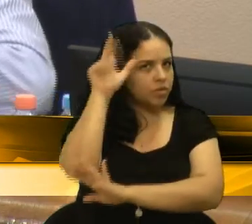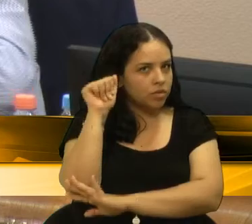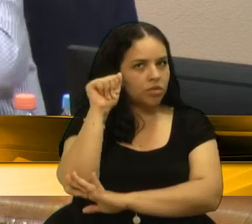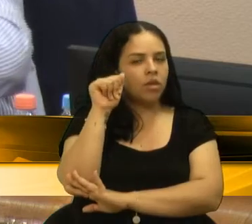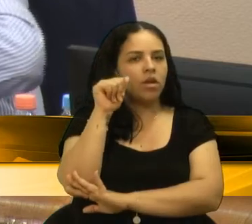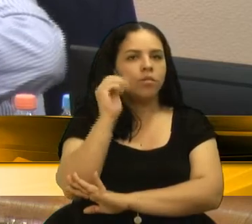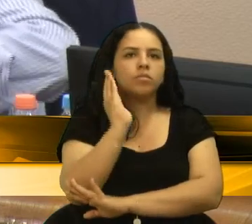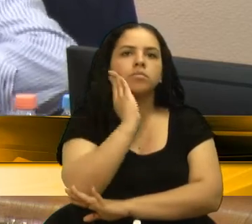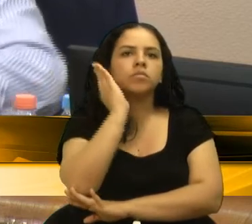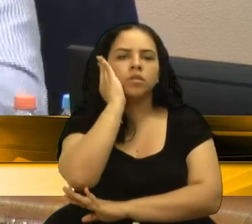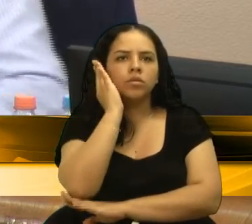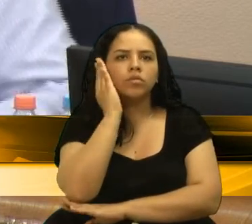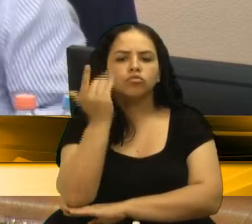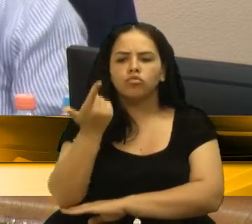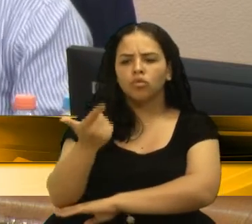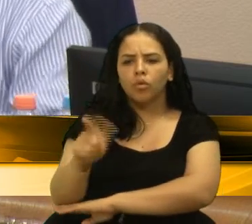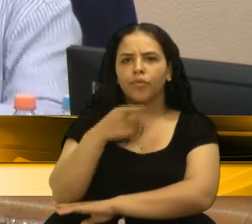remetidas?